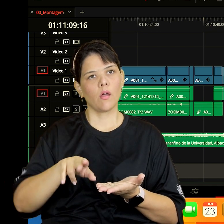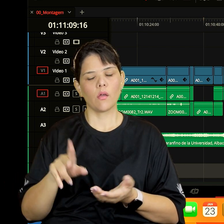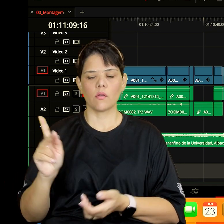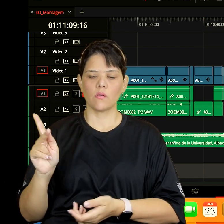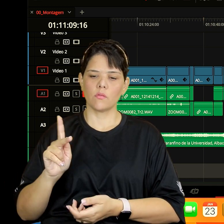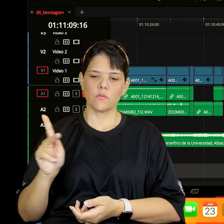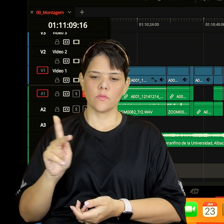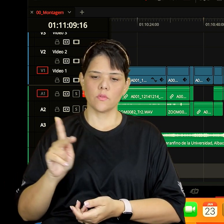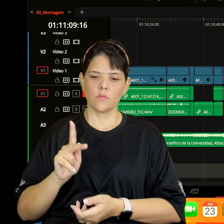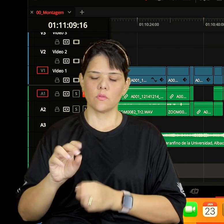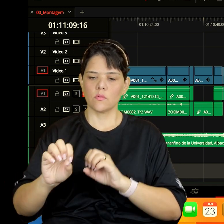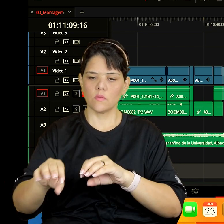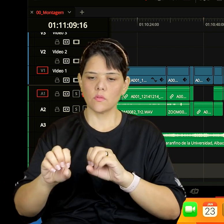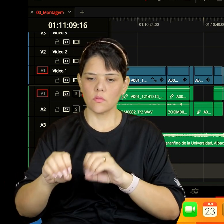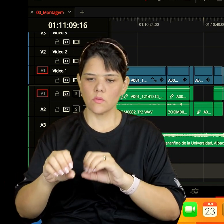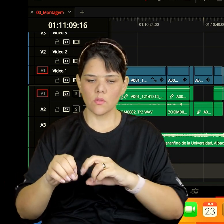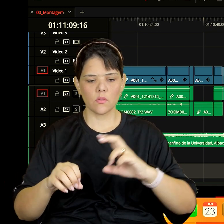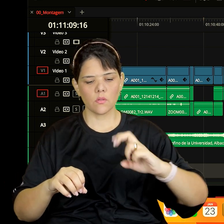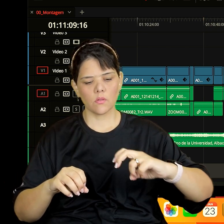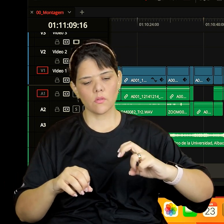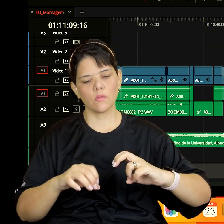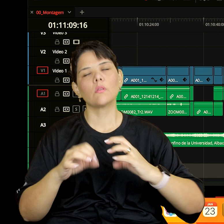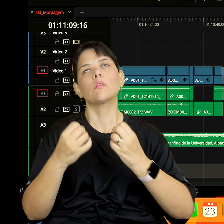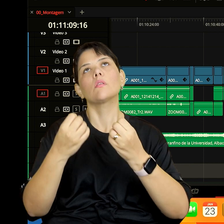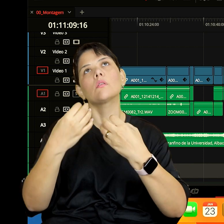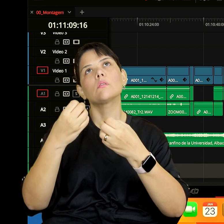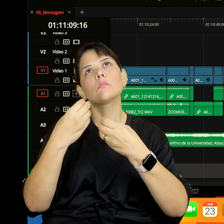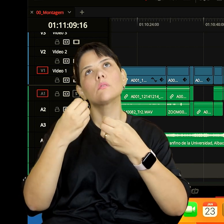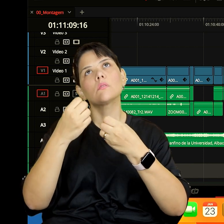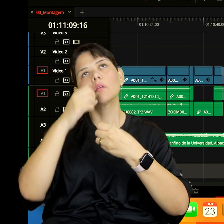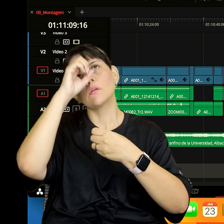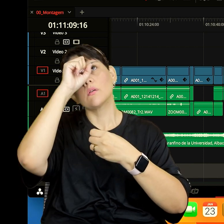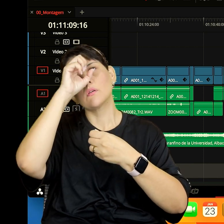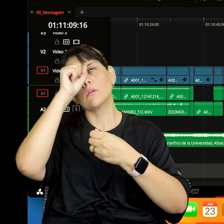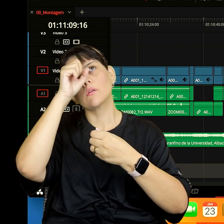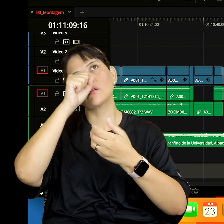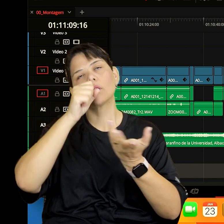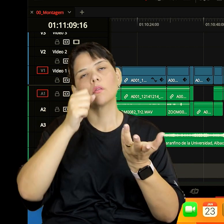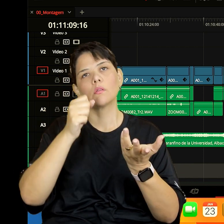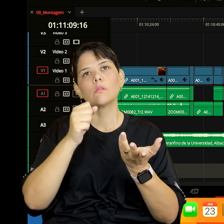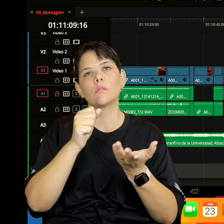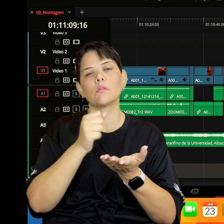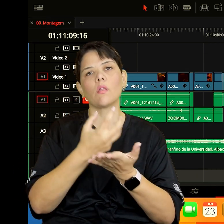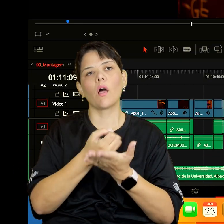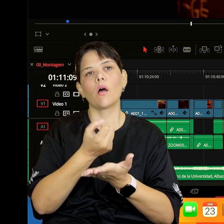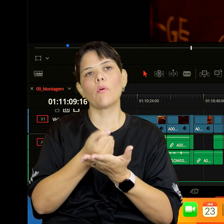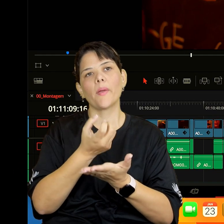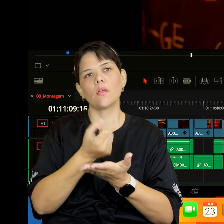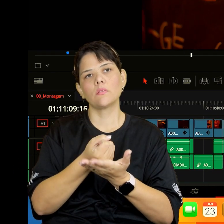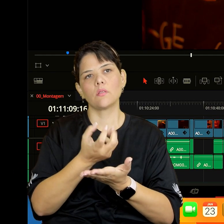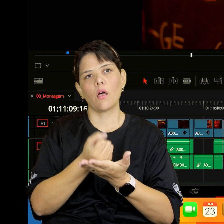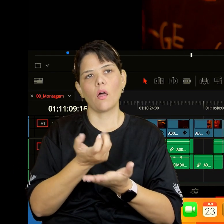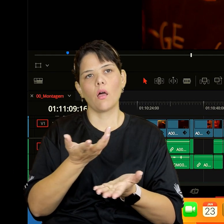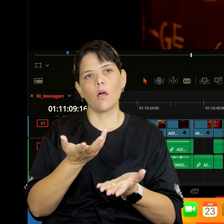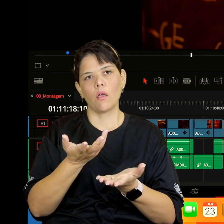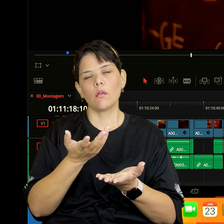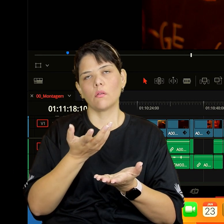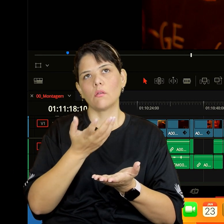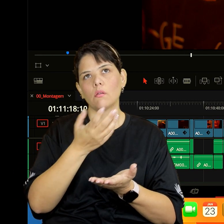ele, dele tentando falar, dele aprendendo a ler, dele aprendendo a escrever. Não sei se dá para vocês.